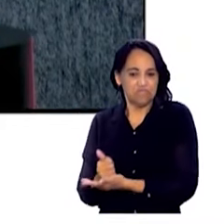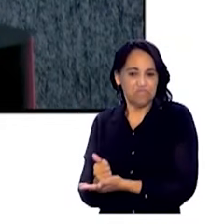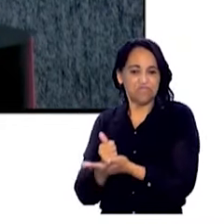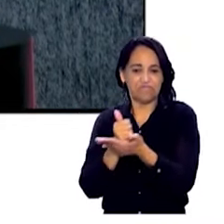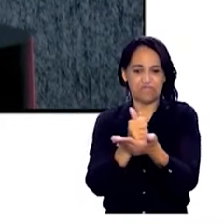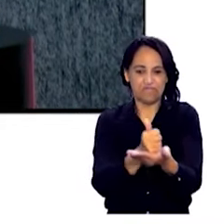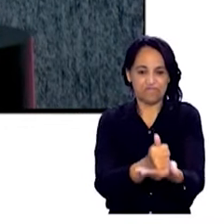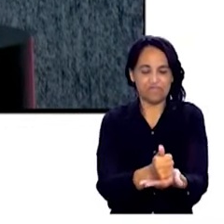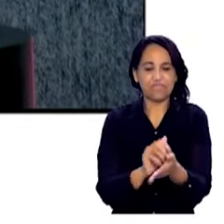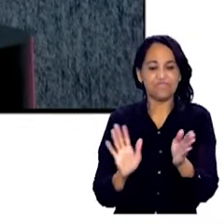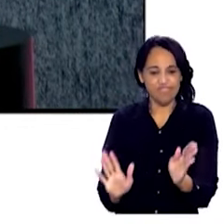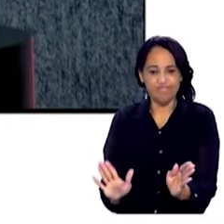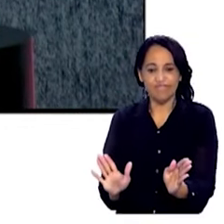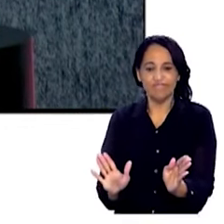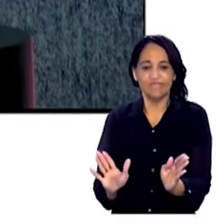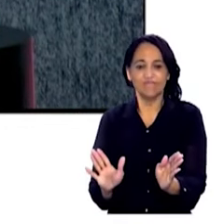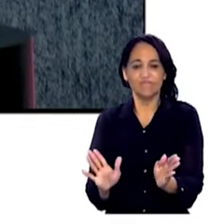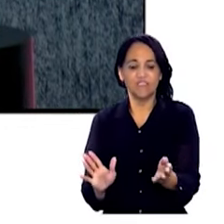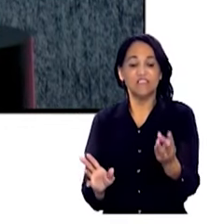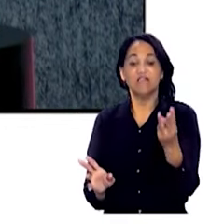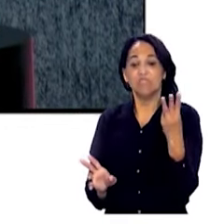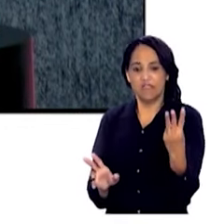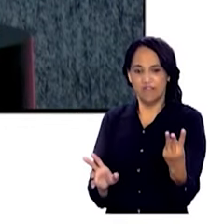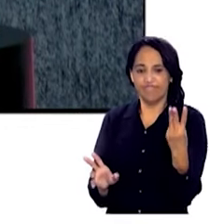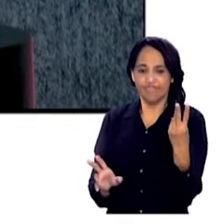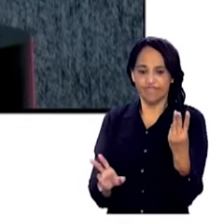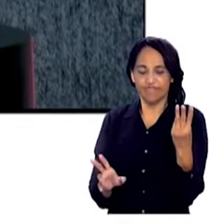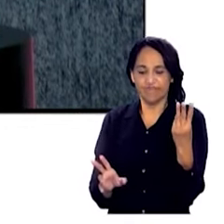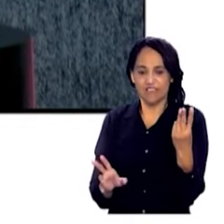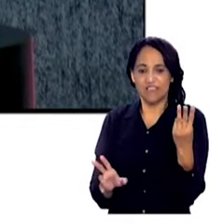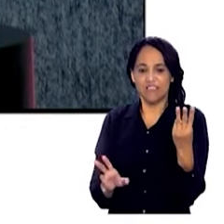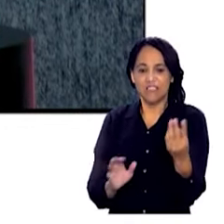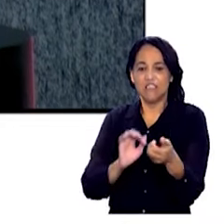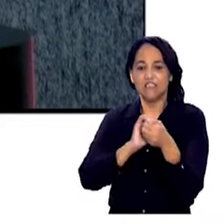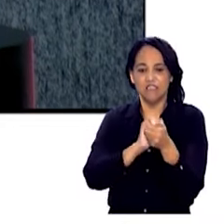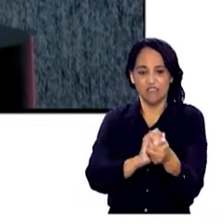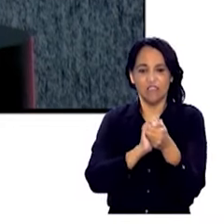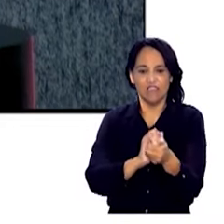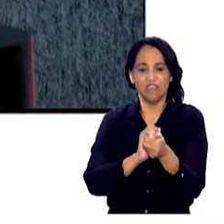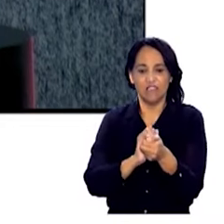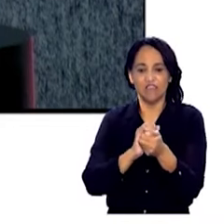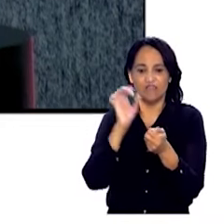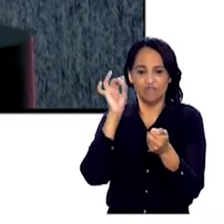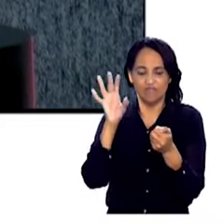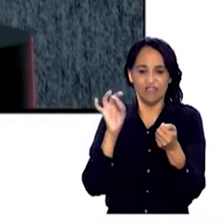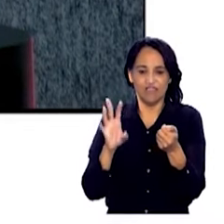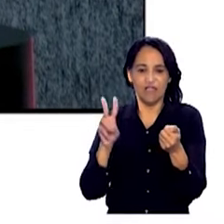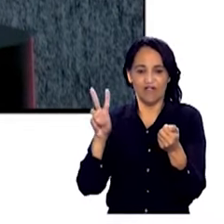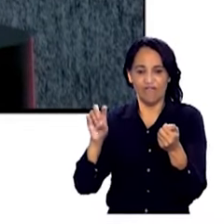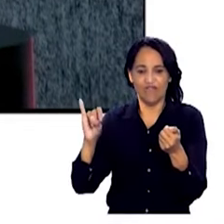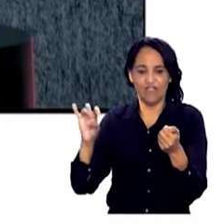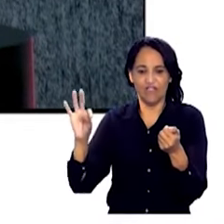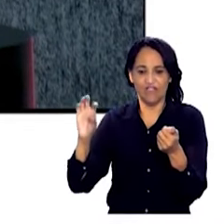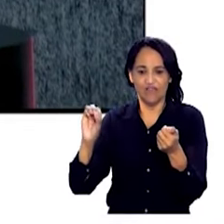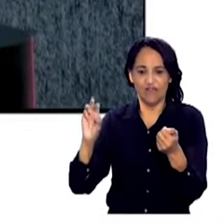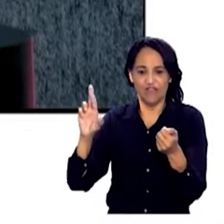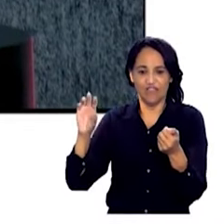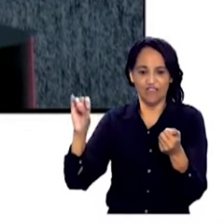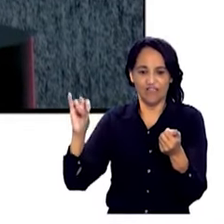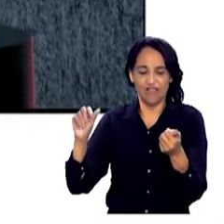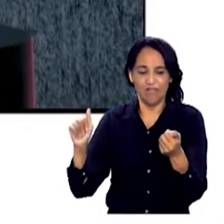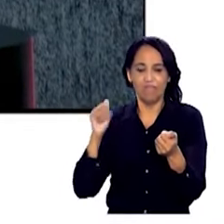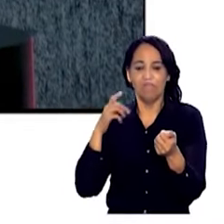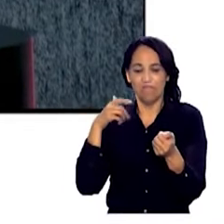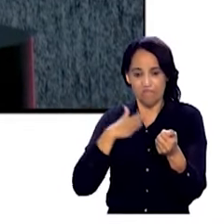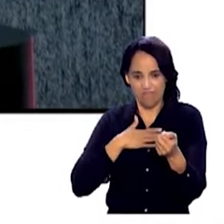e e e permita-me aqui também fazer uma saudação especial a vitória minha esposa que